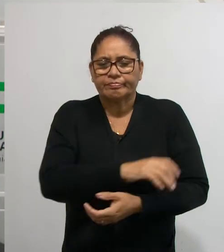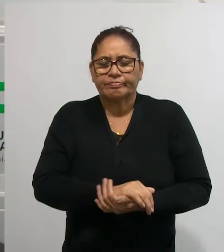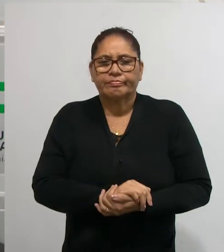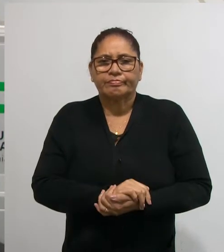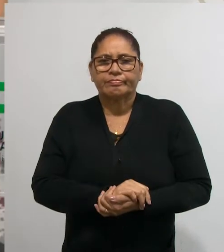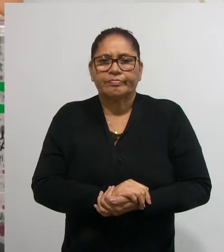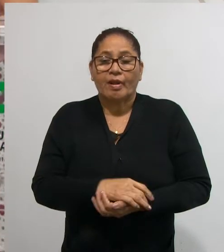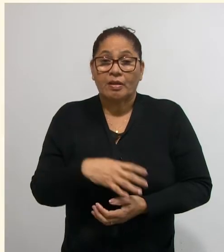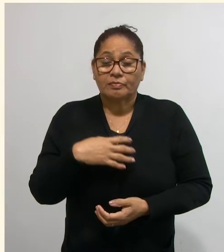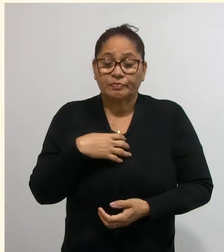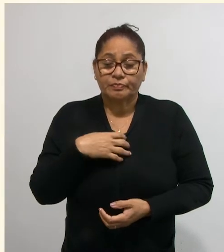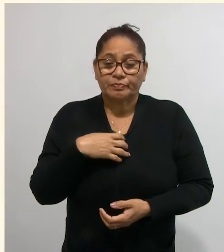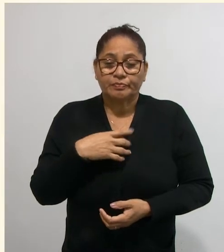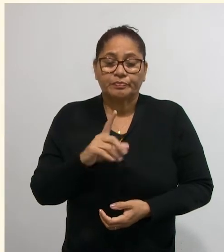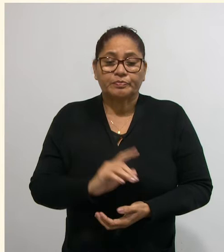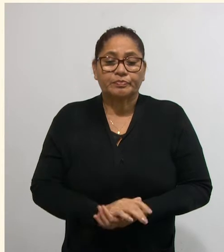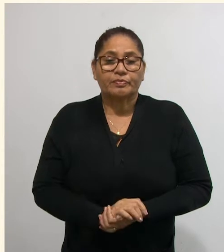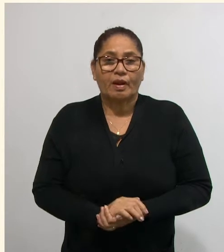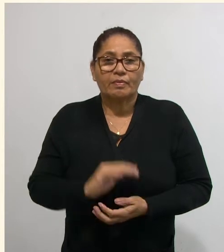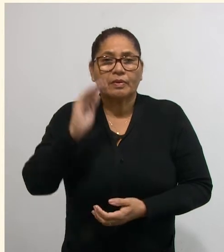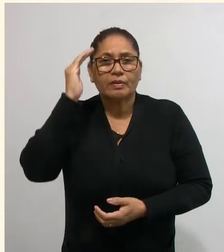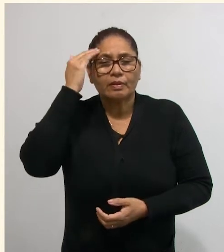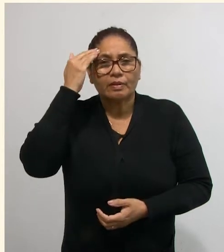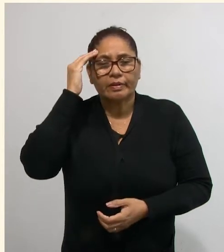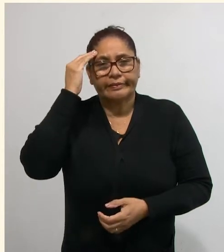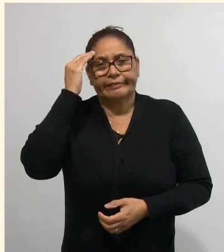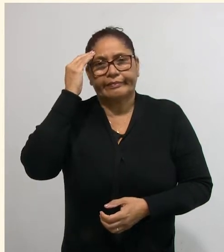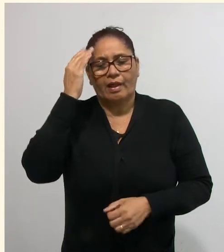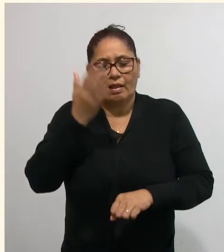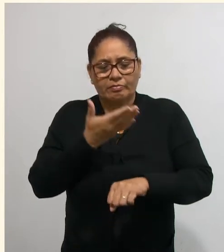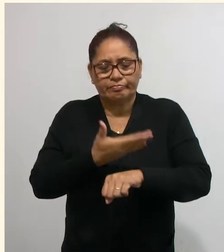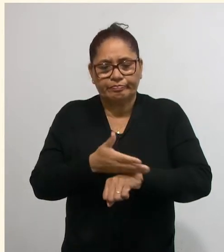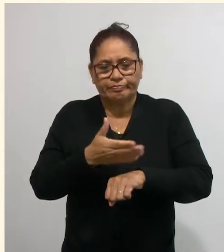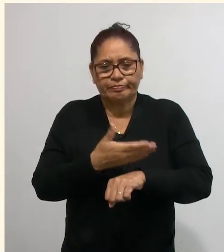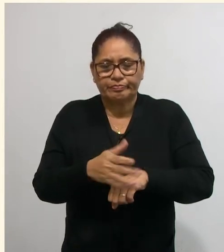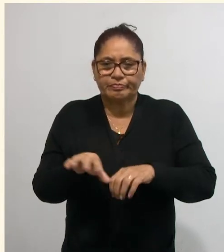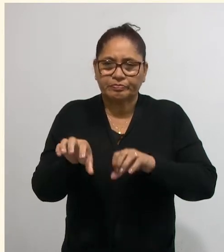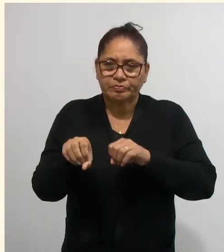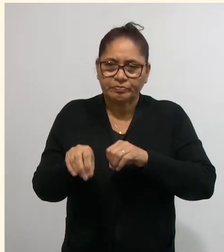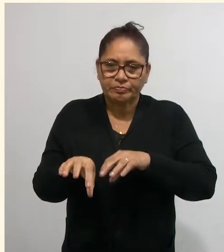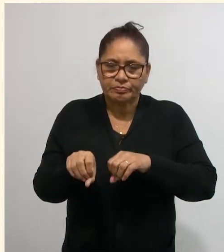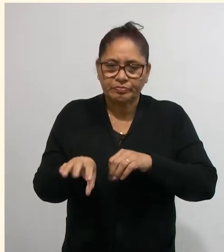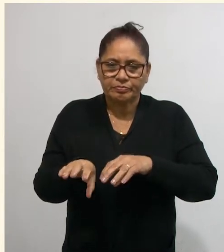Nesse sentido, vamos entender que a prática educativa